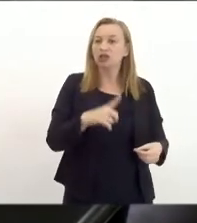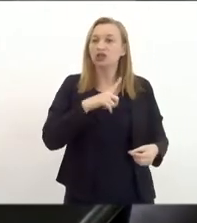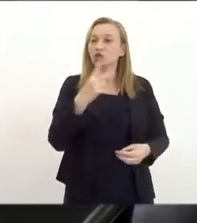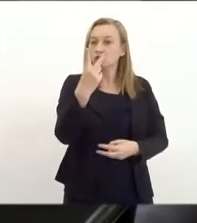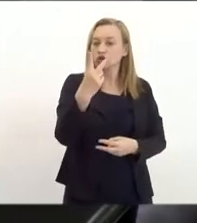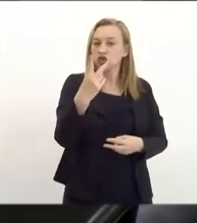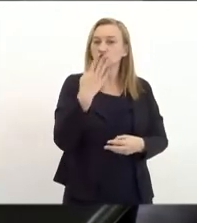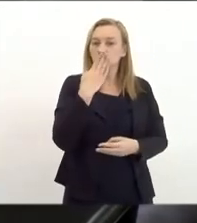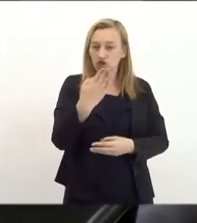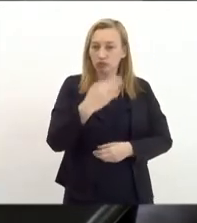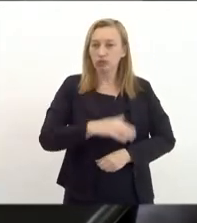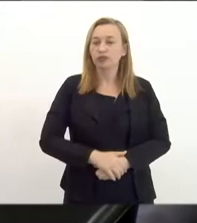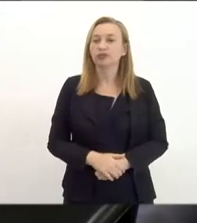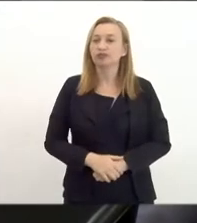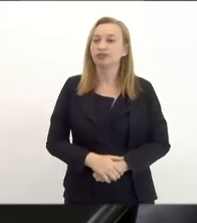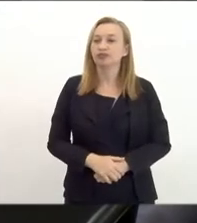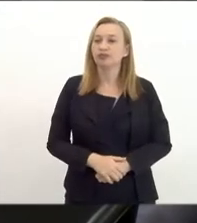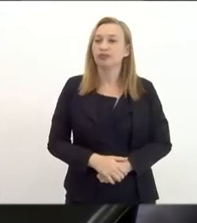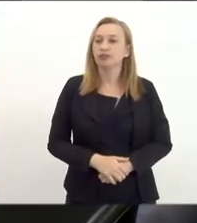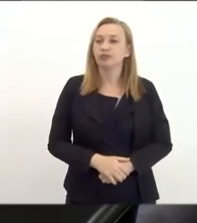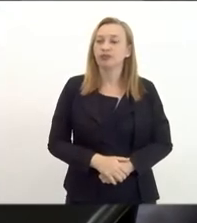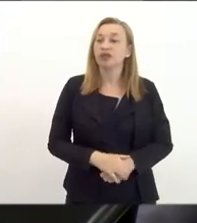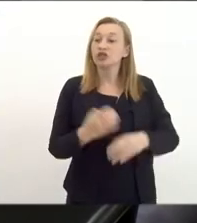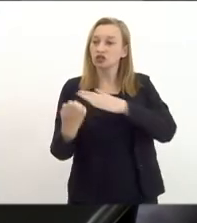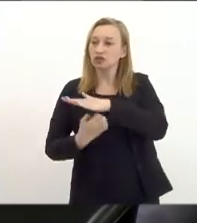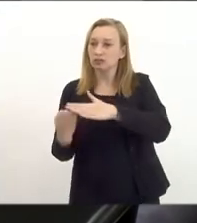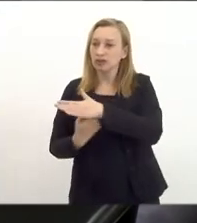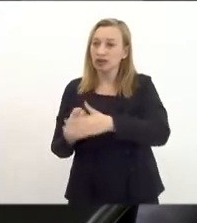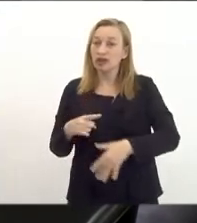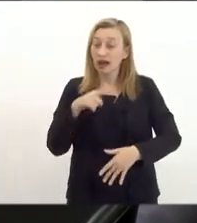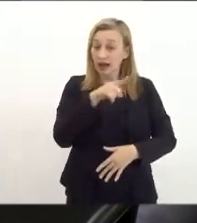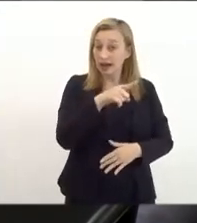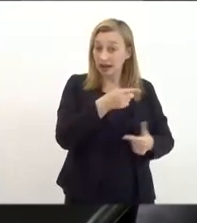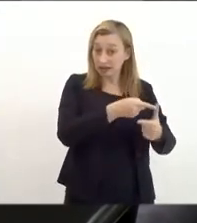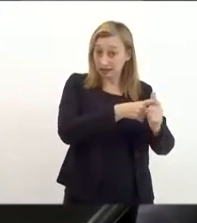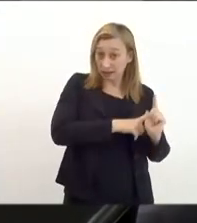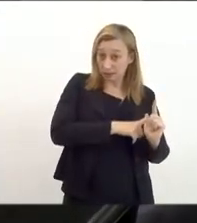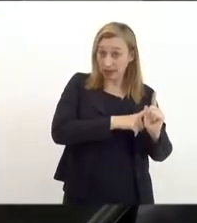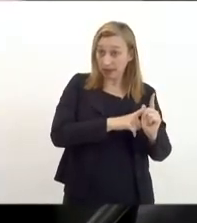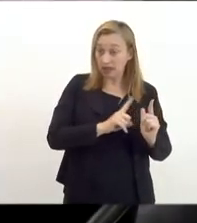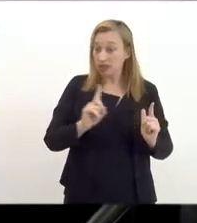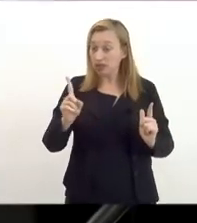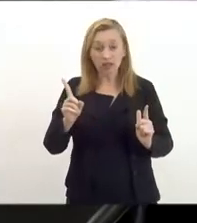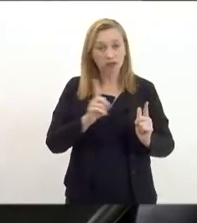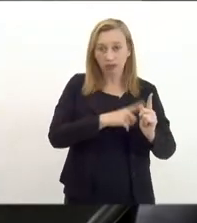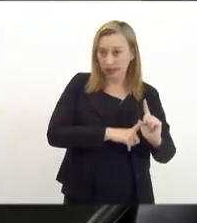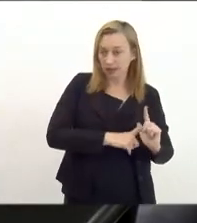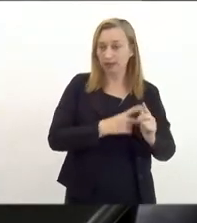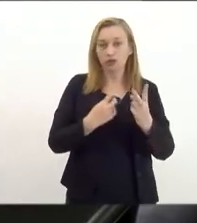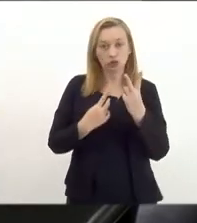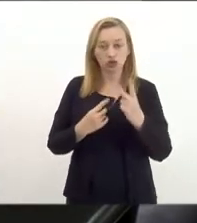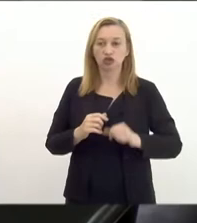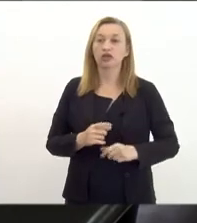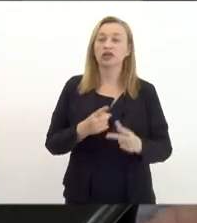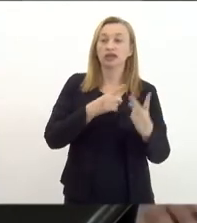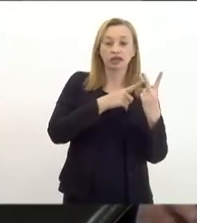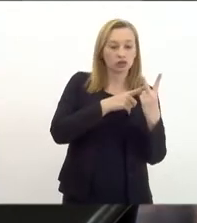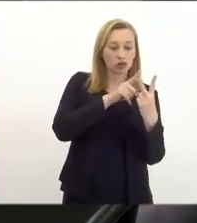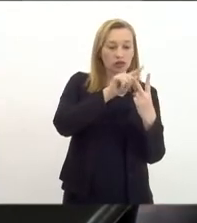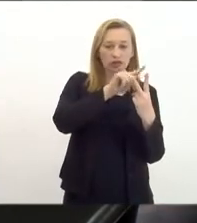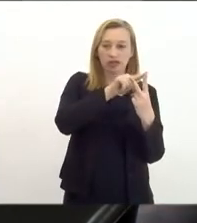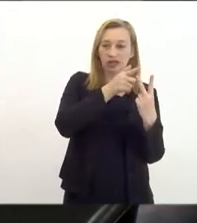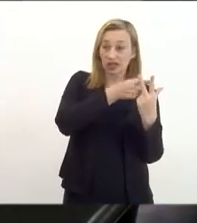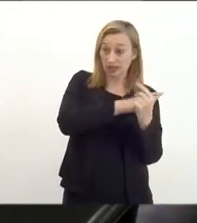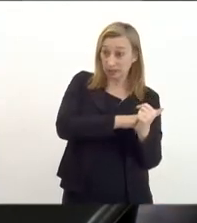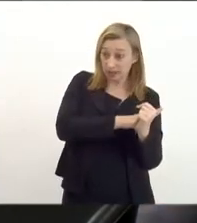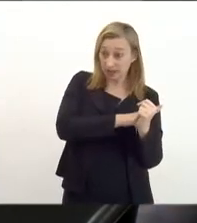tipos de empresas aquelas dependentes e as não dependente pelas dependentes